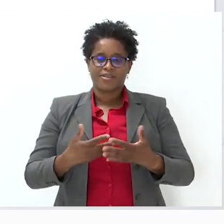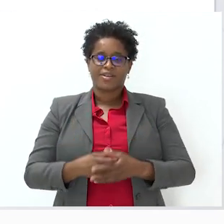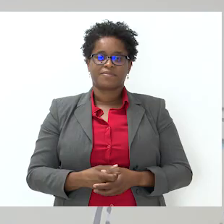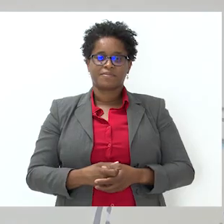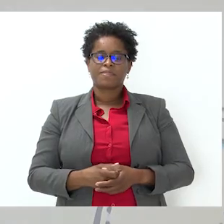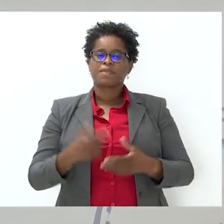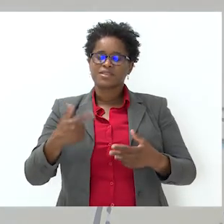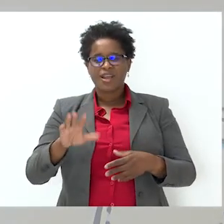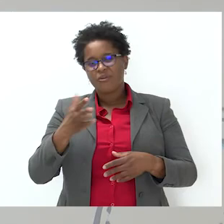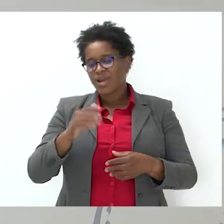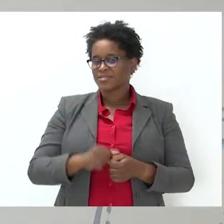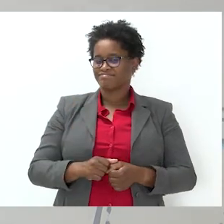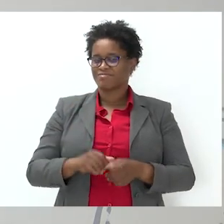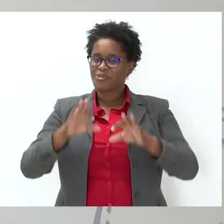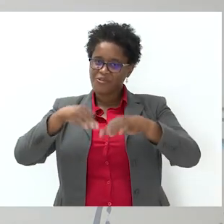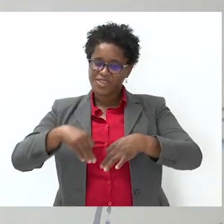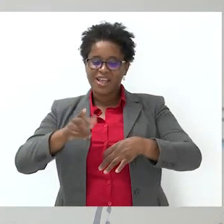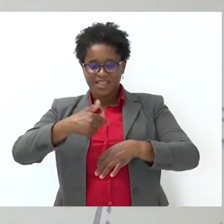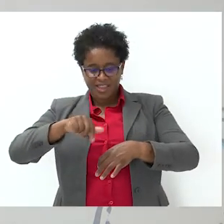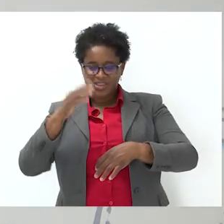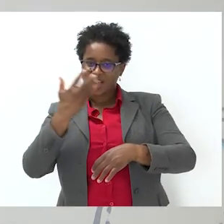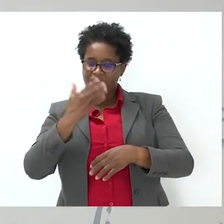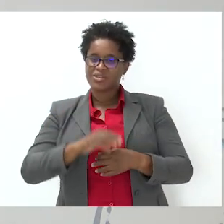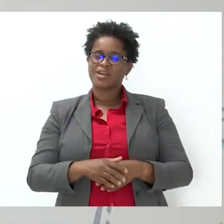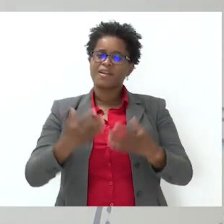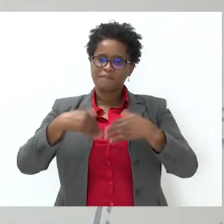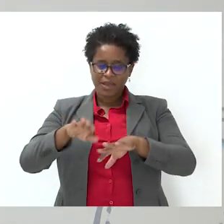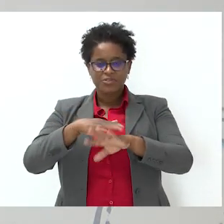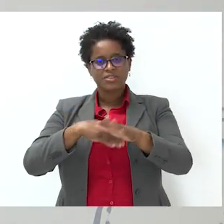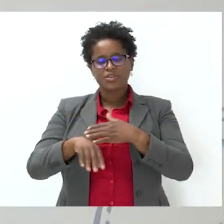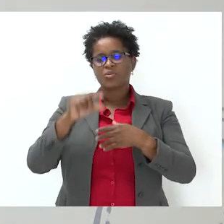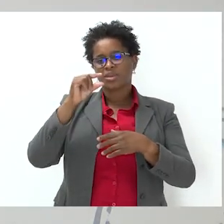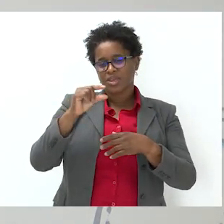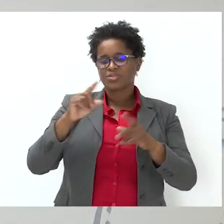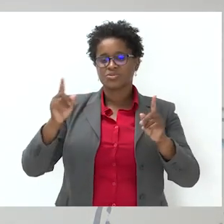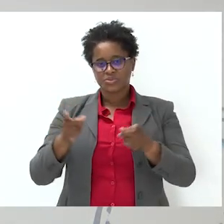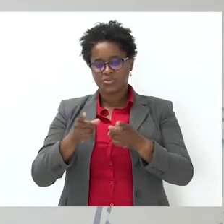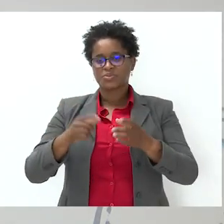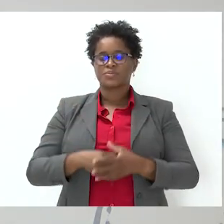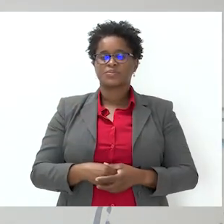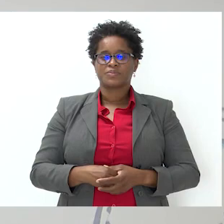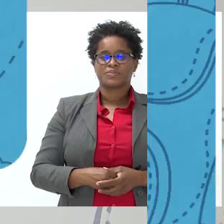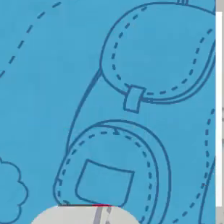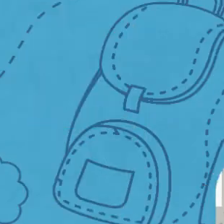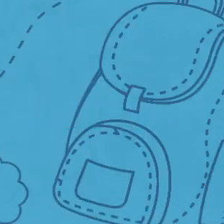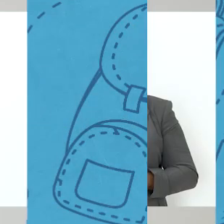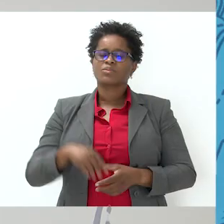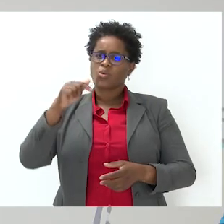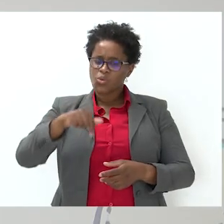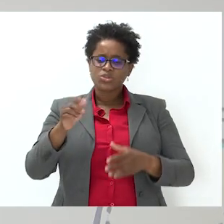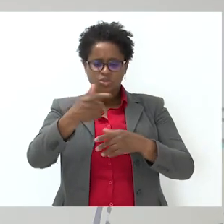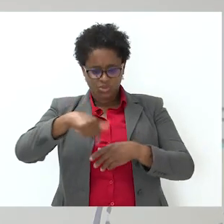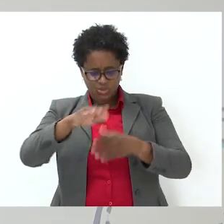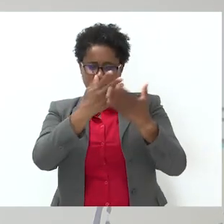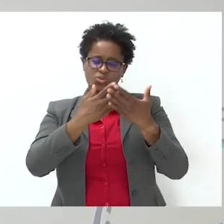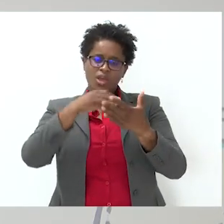Agora, estamos praticamente no final da nossa aula, vamos fazer uma pequena síntese. Hoje